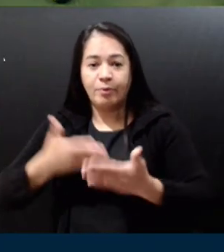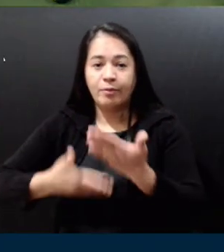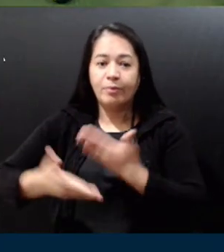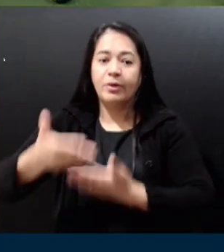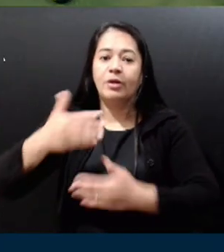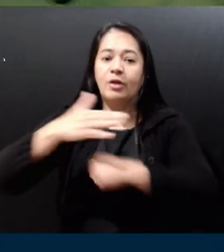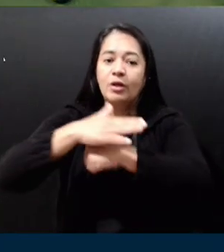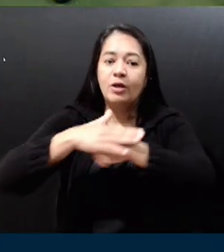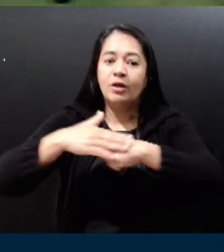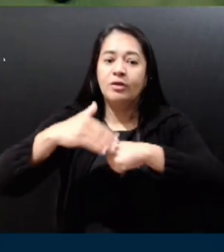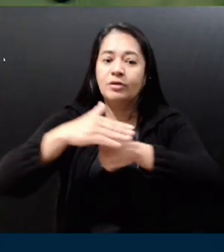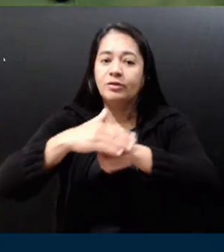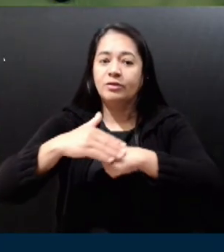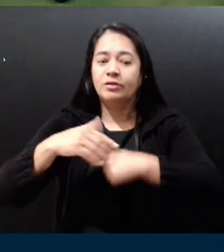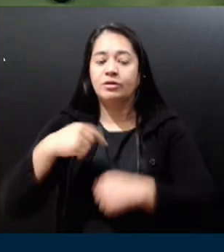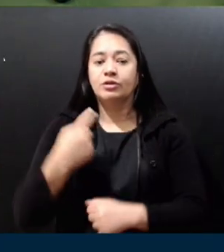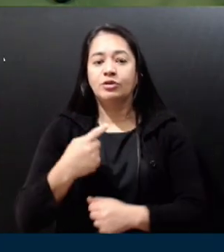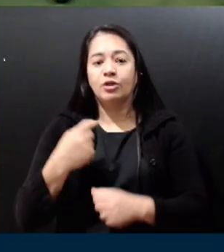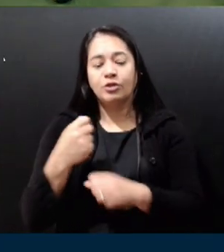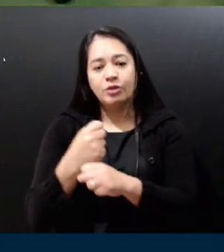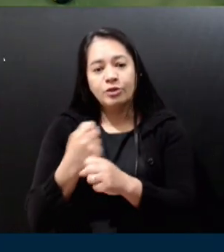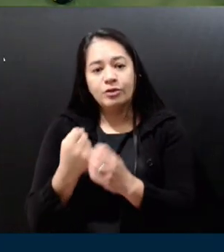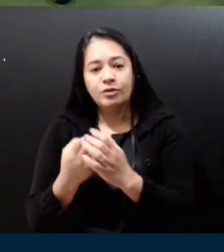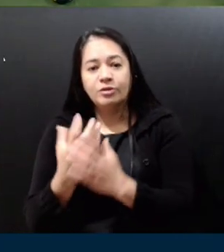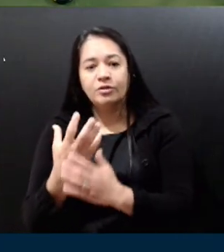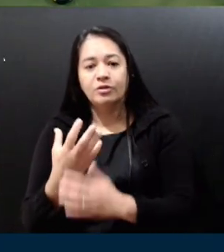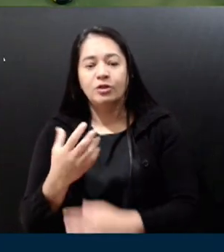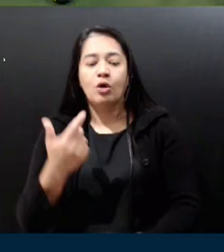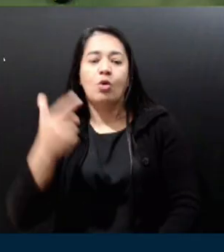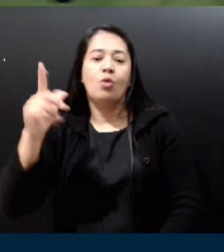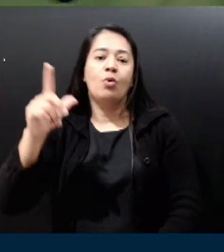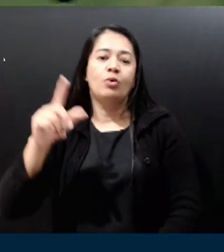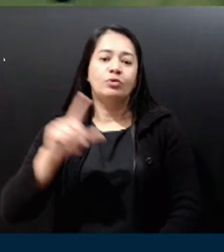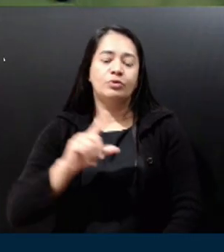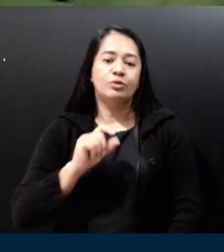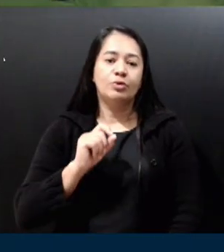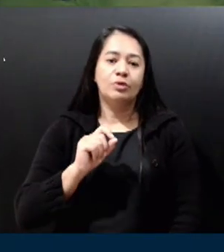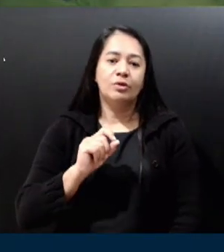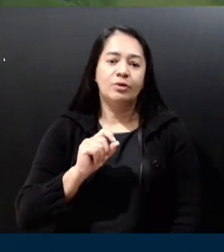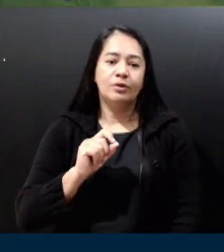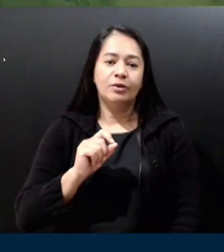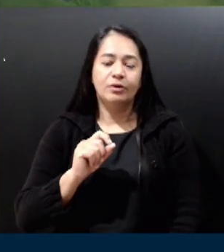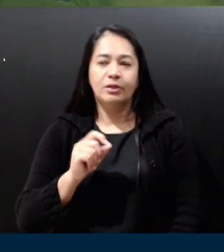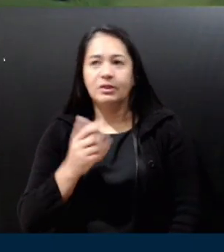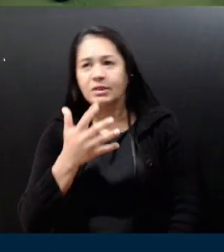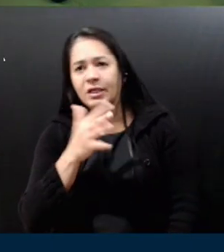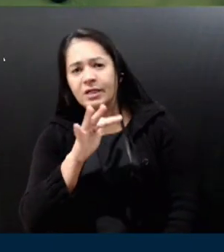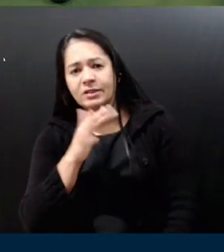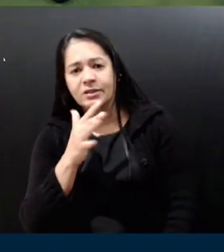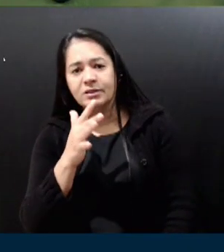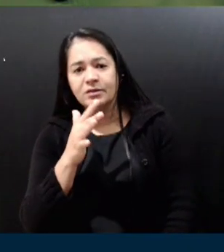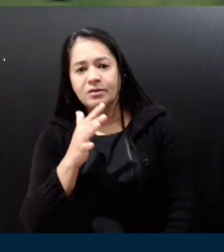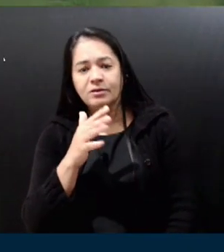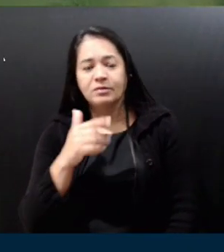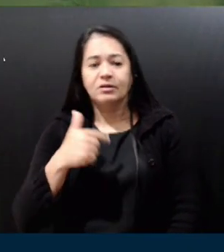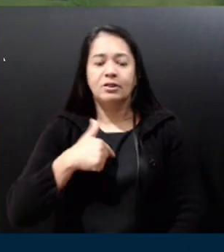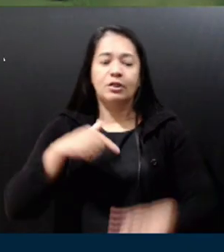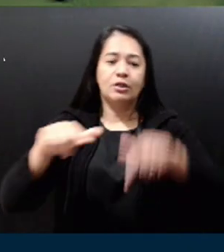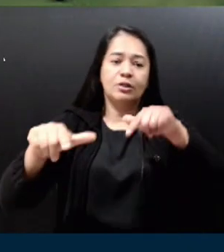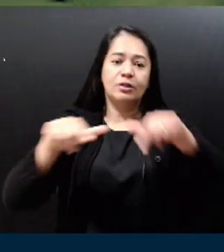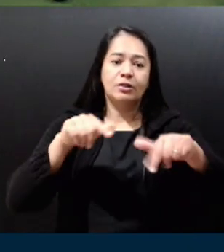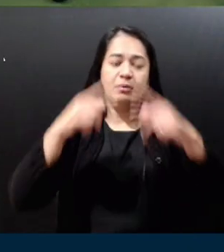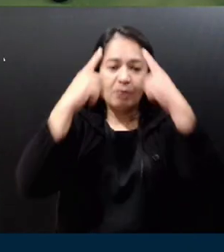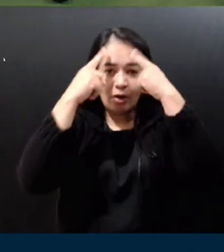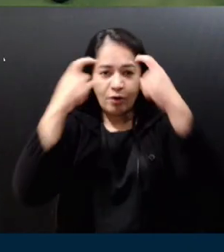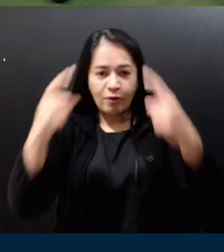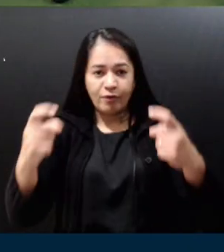relações. Uma outra questão voltando lá, muitas vezes eu trabalho com violência de mulher e de criança